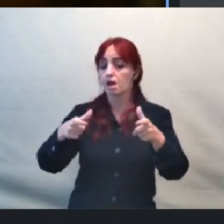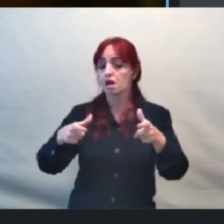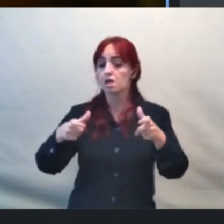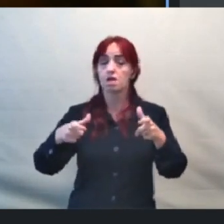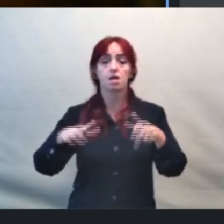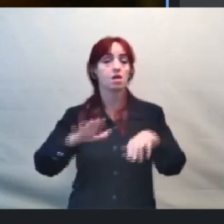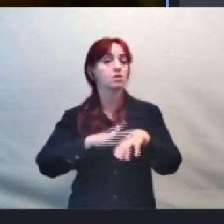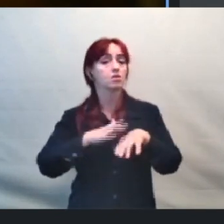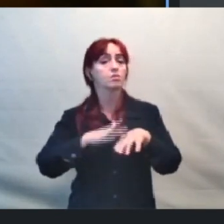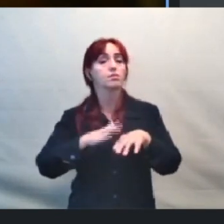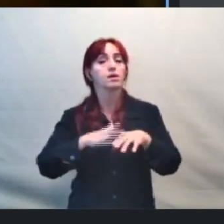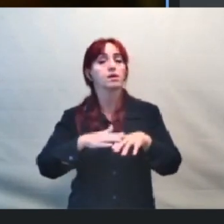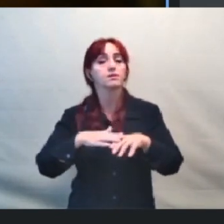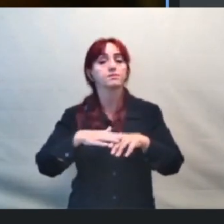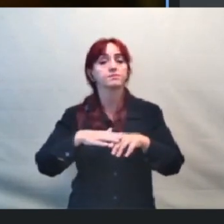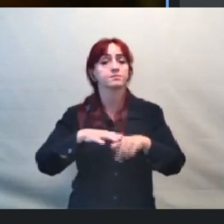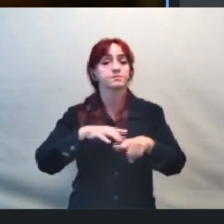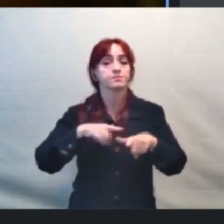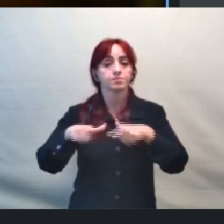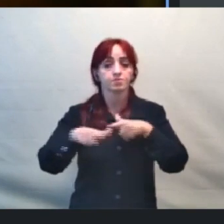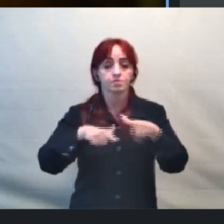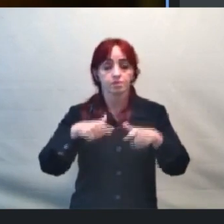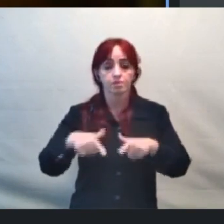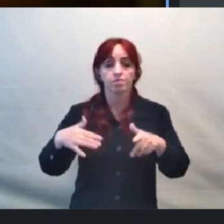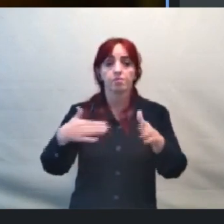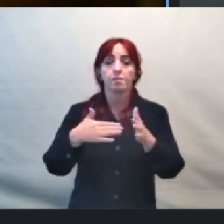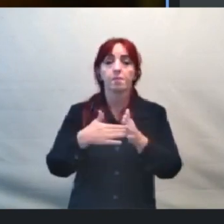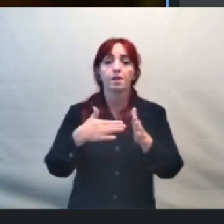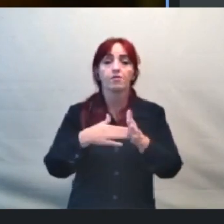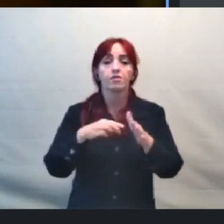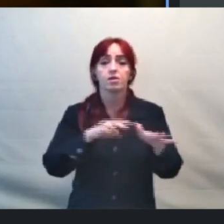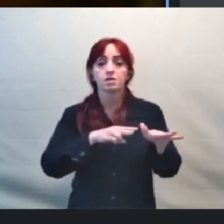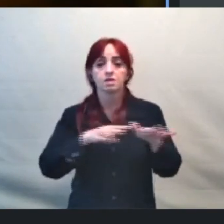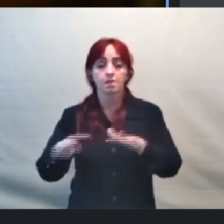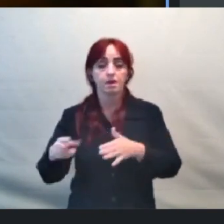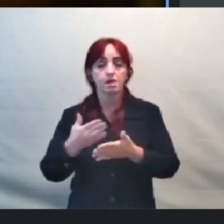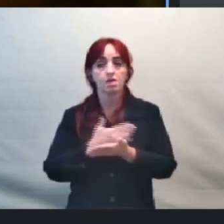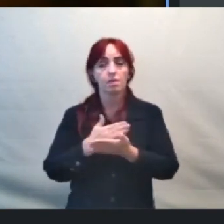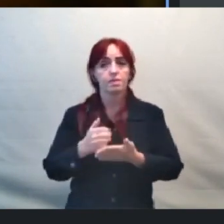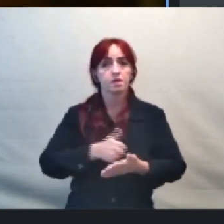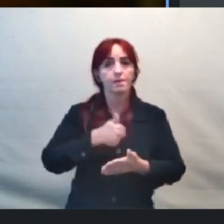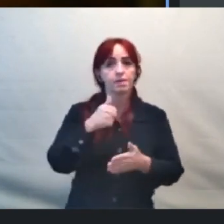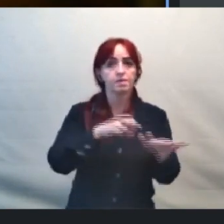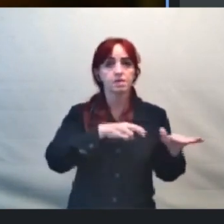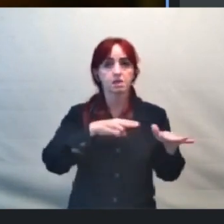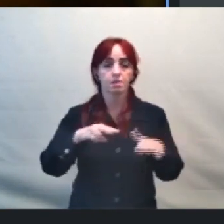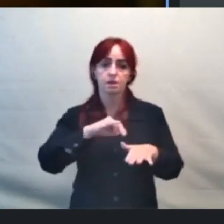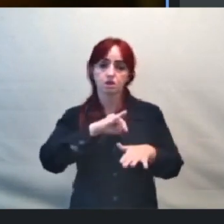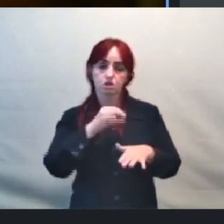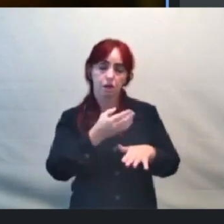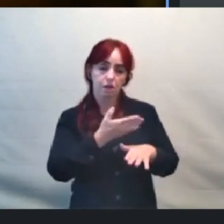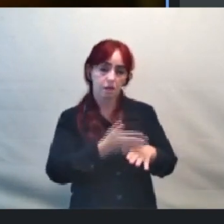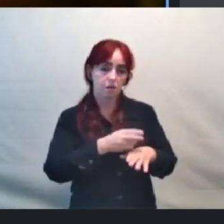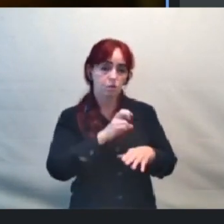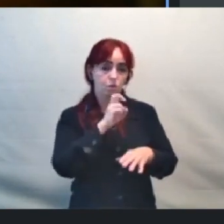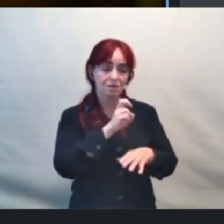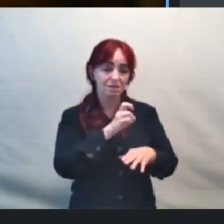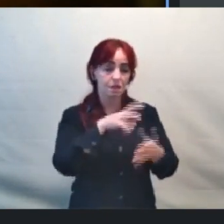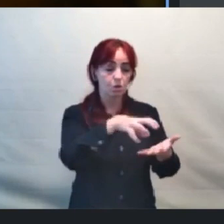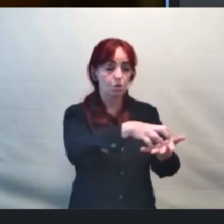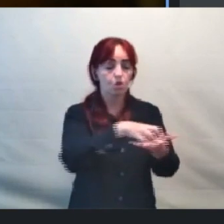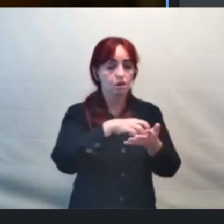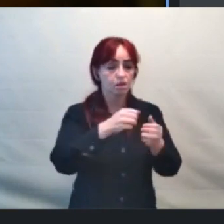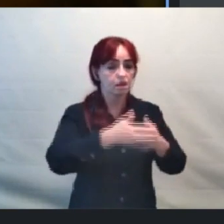as ofertas de serviços nos finais de semana. Começamos lá na primeira semana de janeiro com 5 unidades de saúde